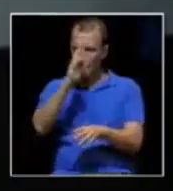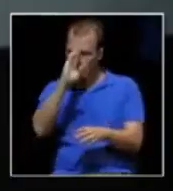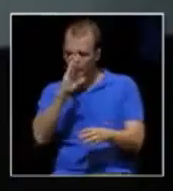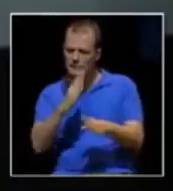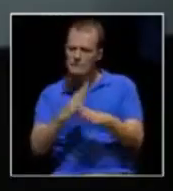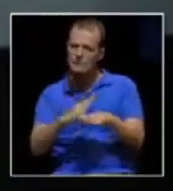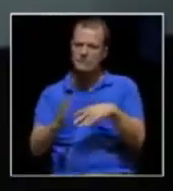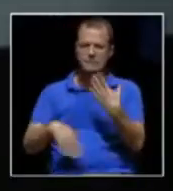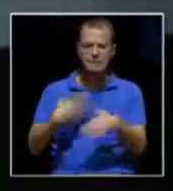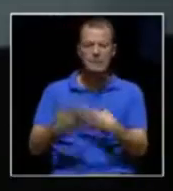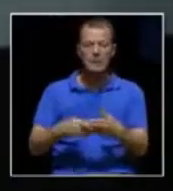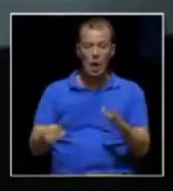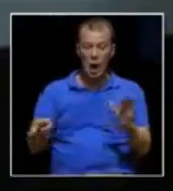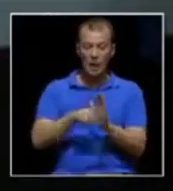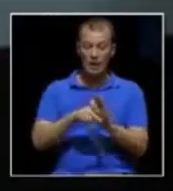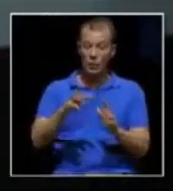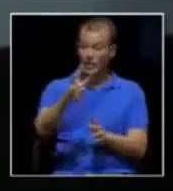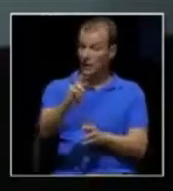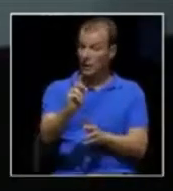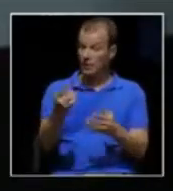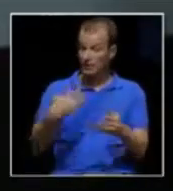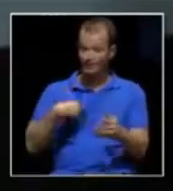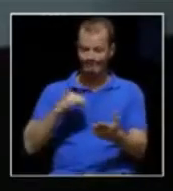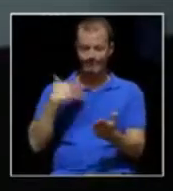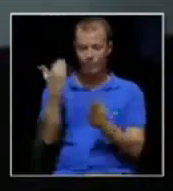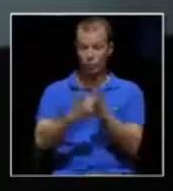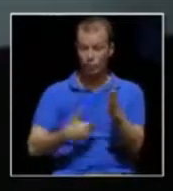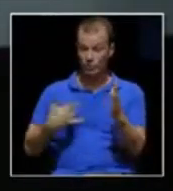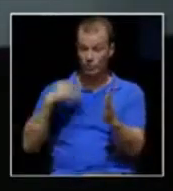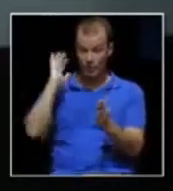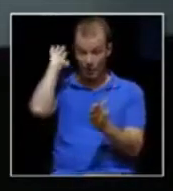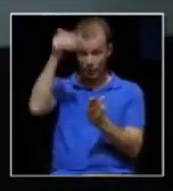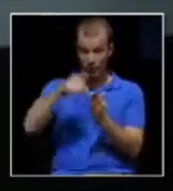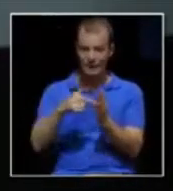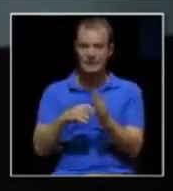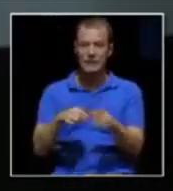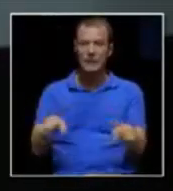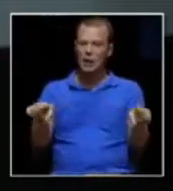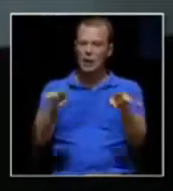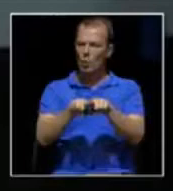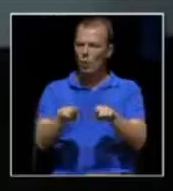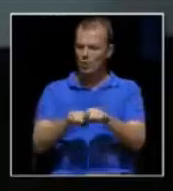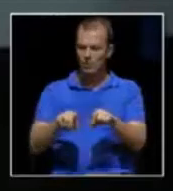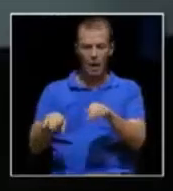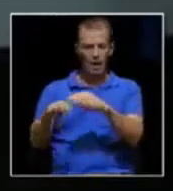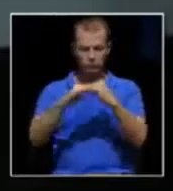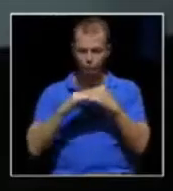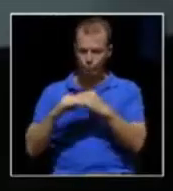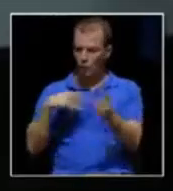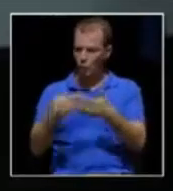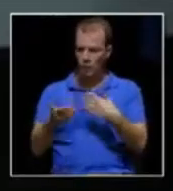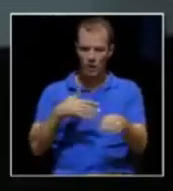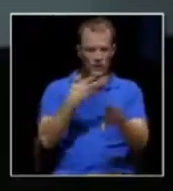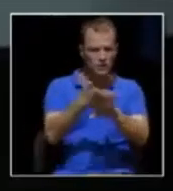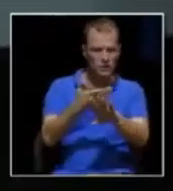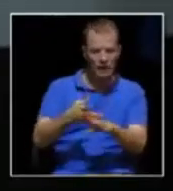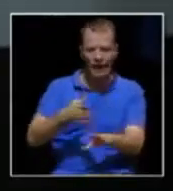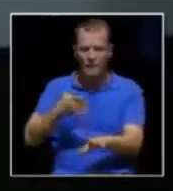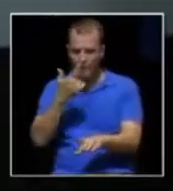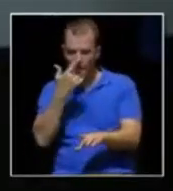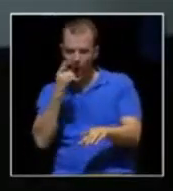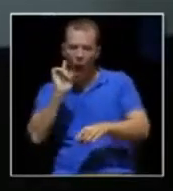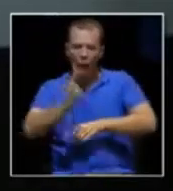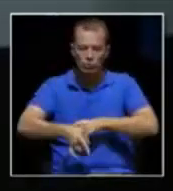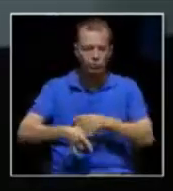verdes que se inscreveu no artigo 13 da Constituição da República Portuguesa a igualdade independentemente da orientação sexual de cada pessoa.